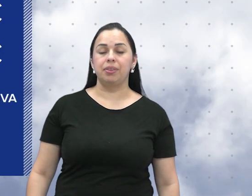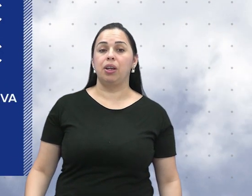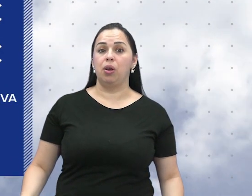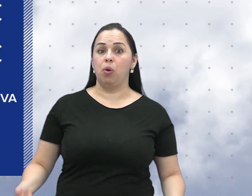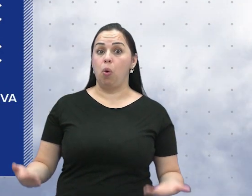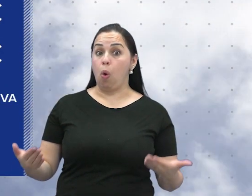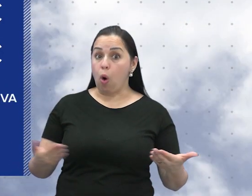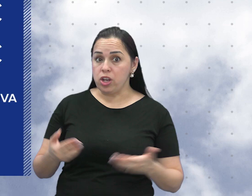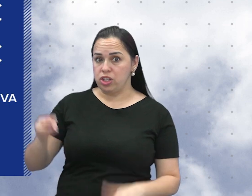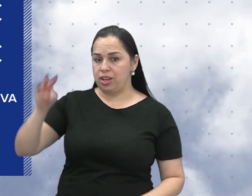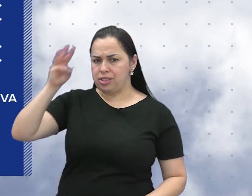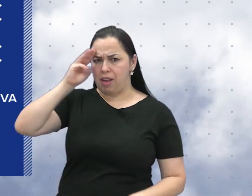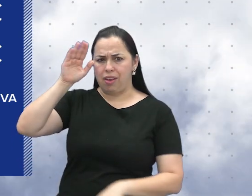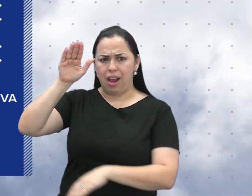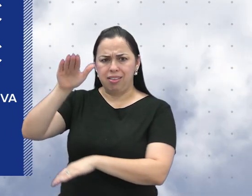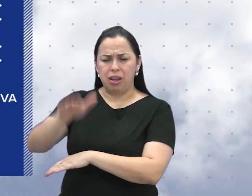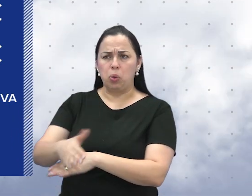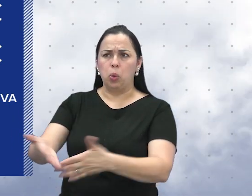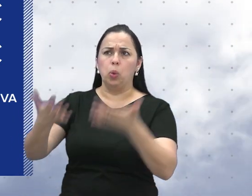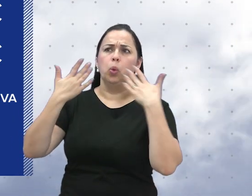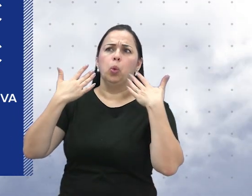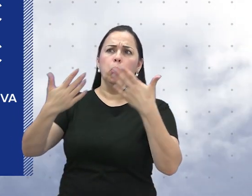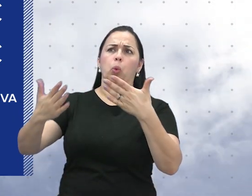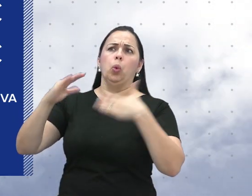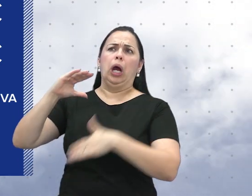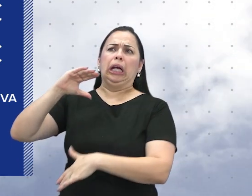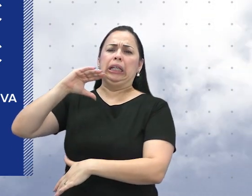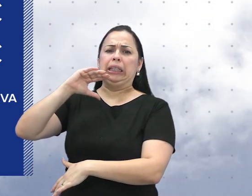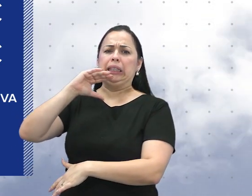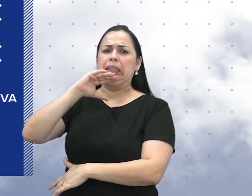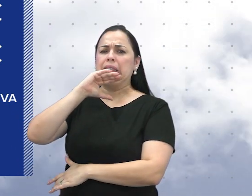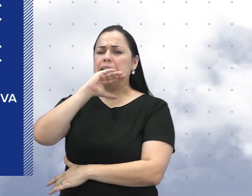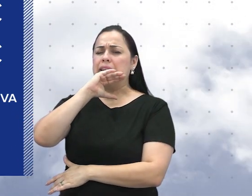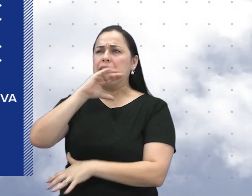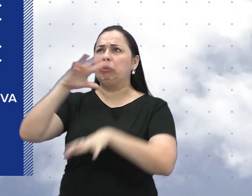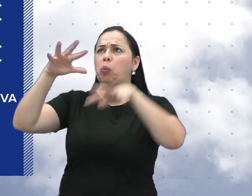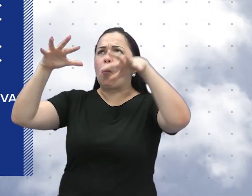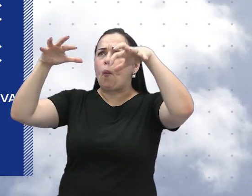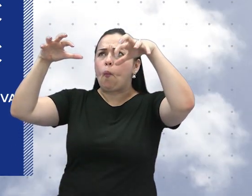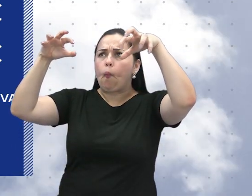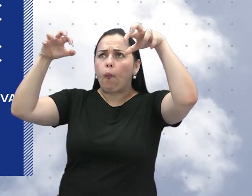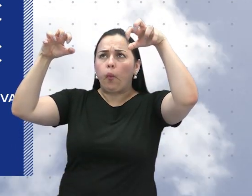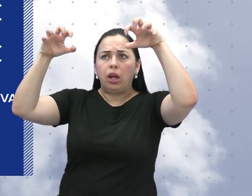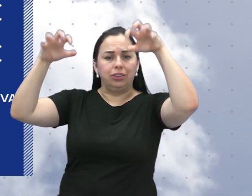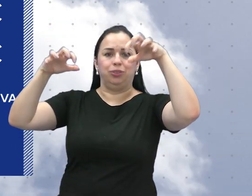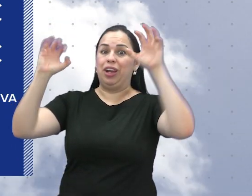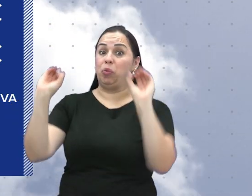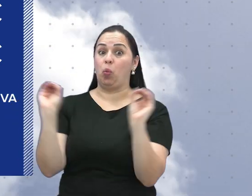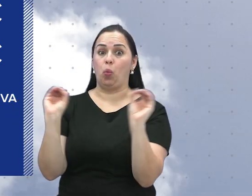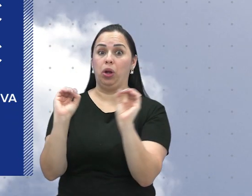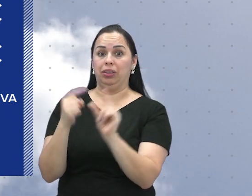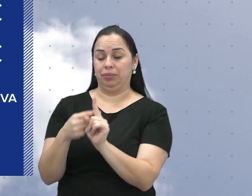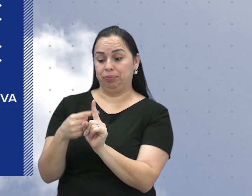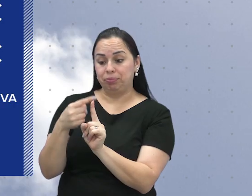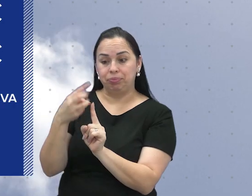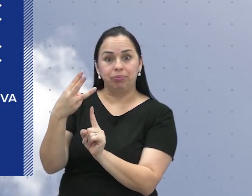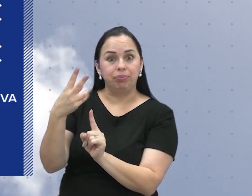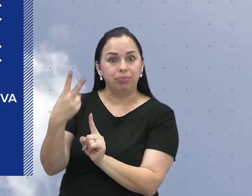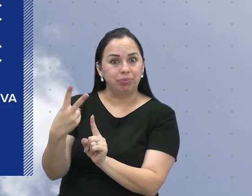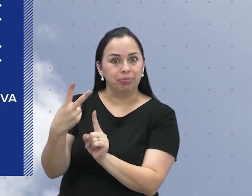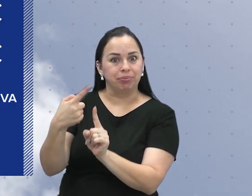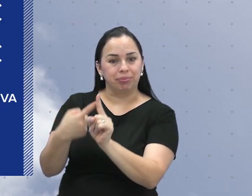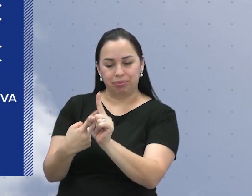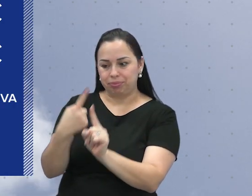Na tarde desta terça-feira, o calorão segue firme. O clima segue seco e não há chance de chuva. A máxima prevista é